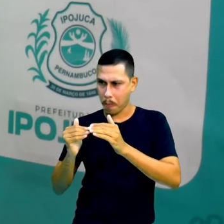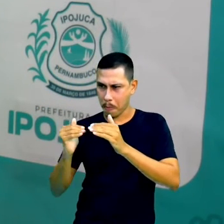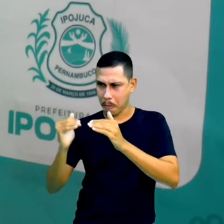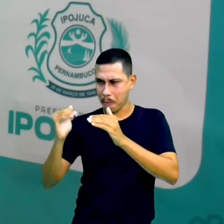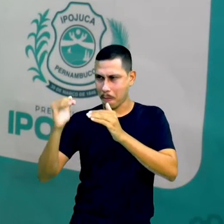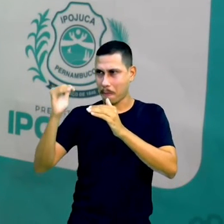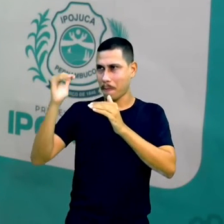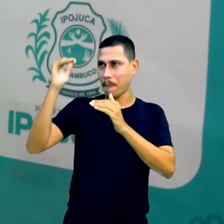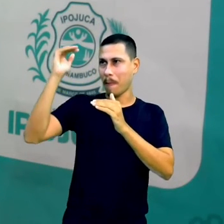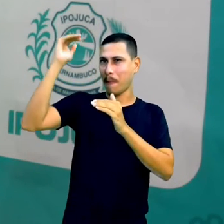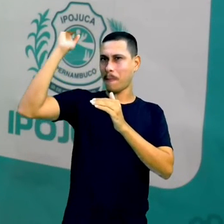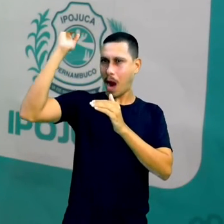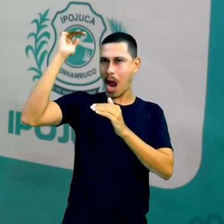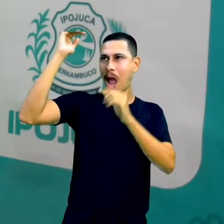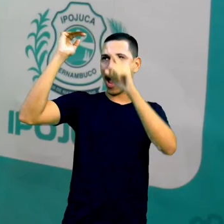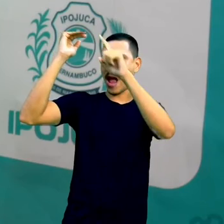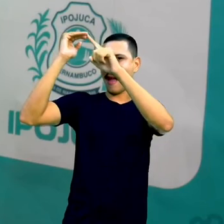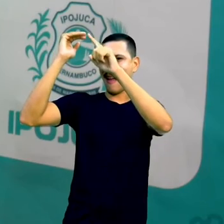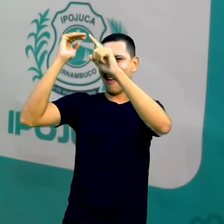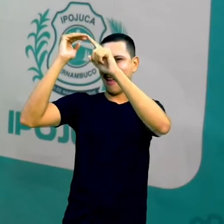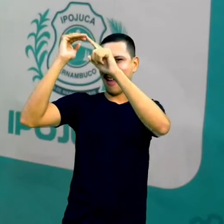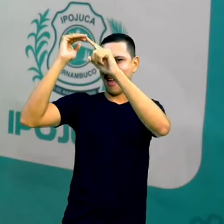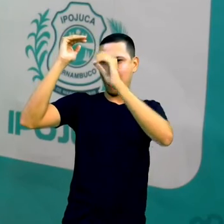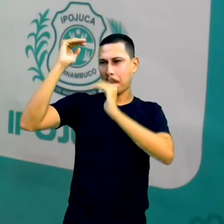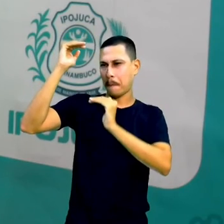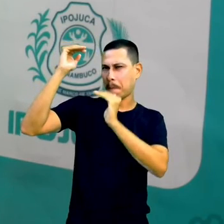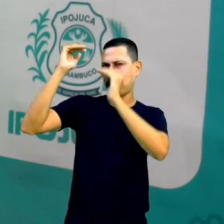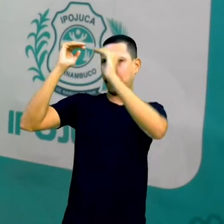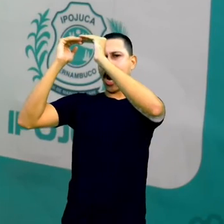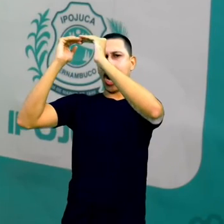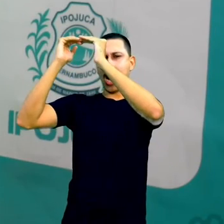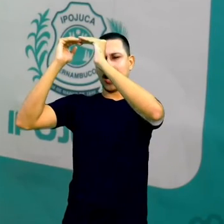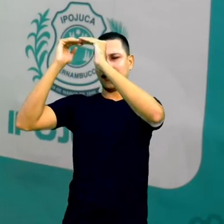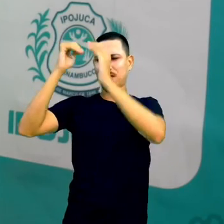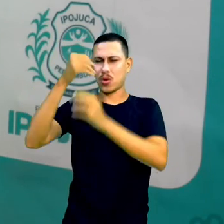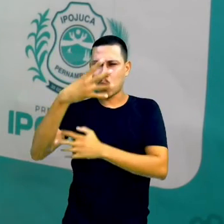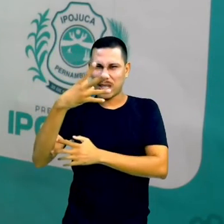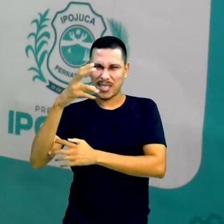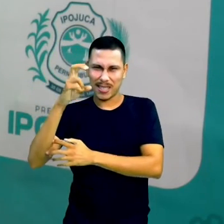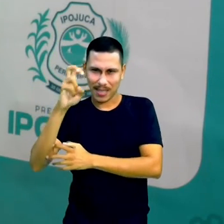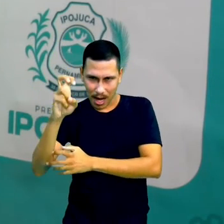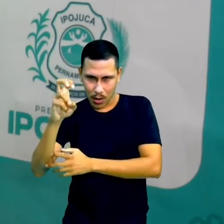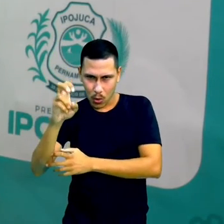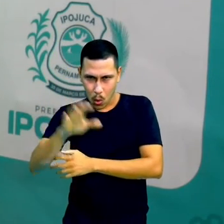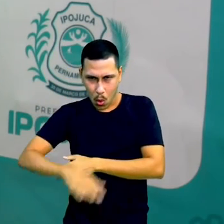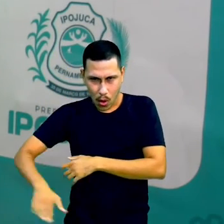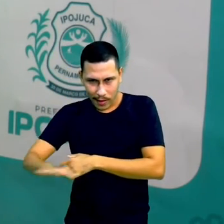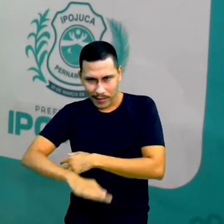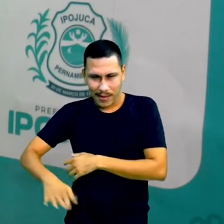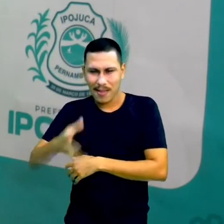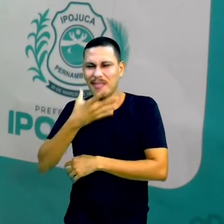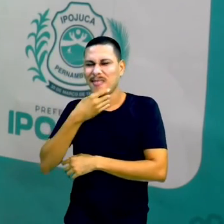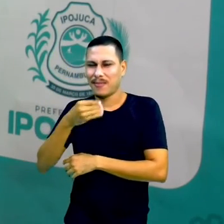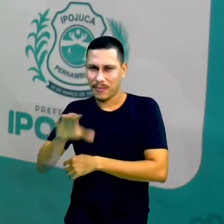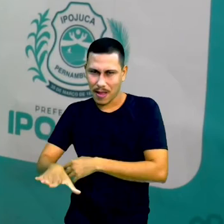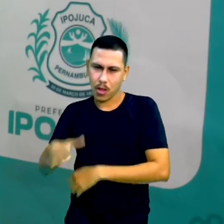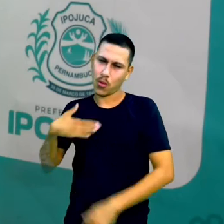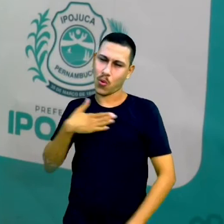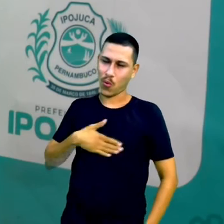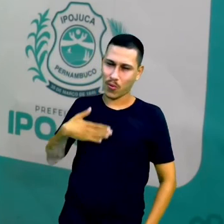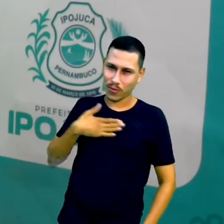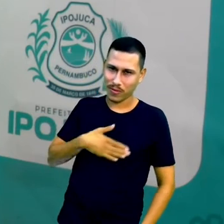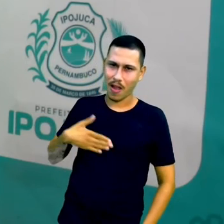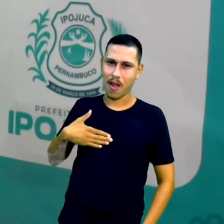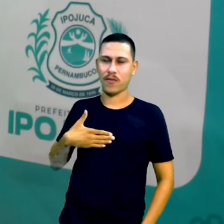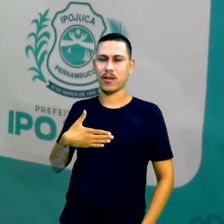o barco, a moto, ó, e chegou em 45. 45 é o